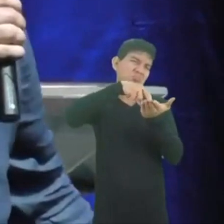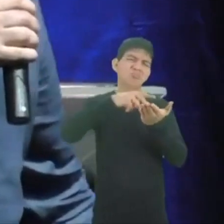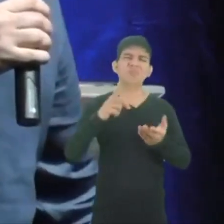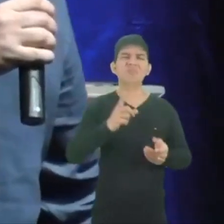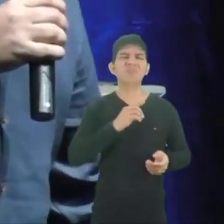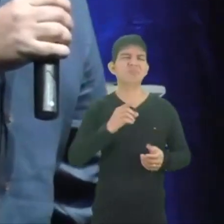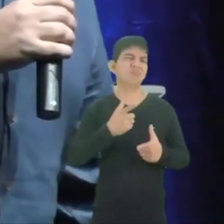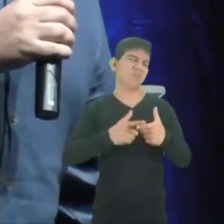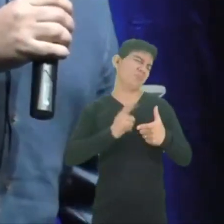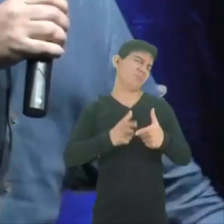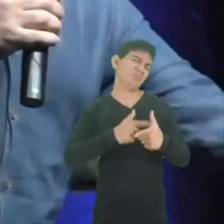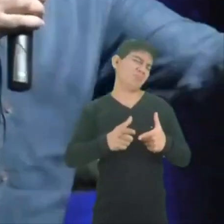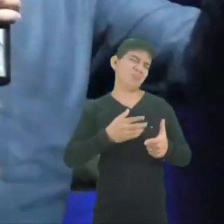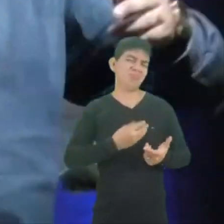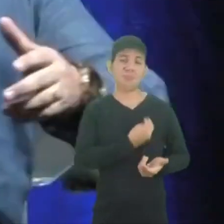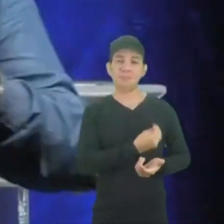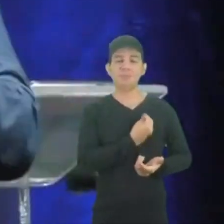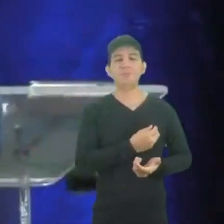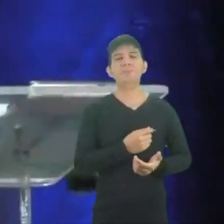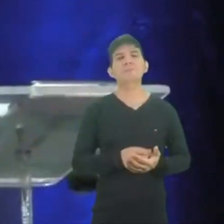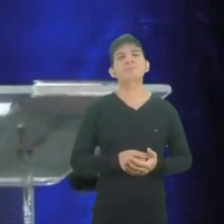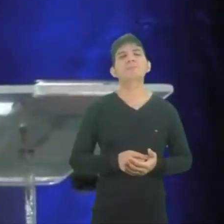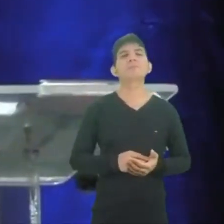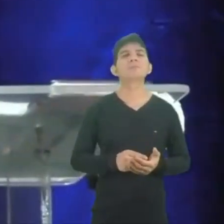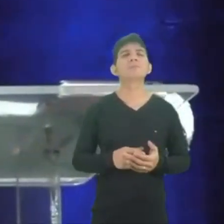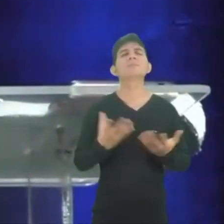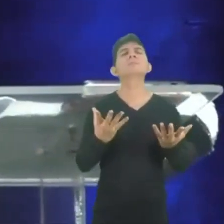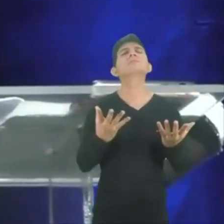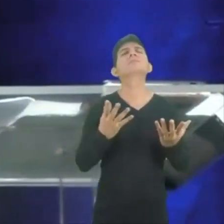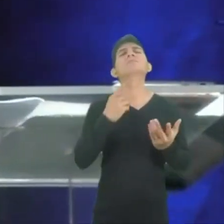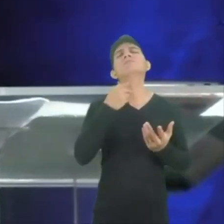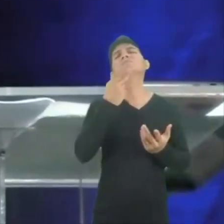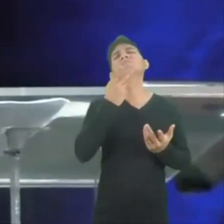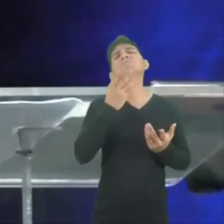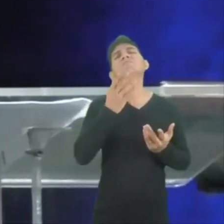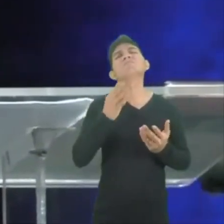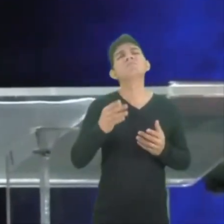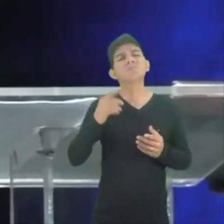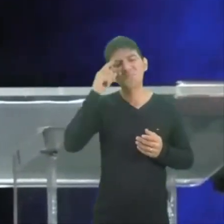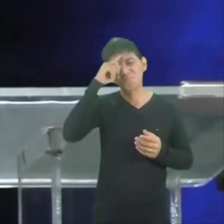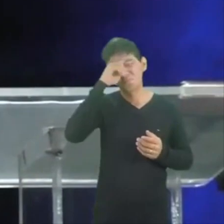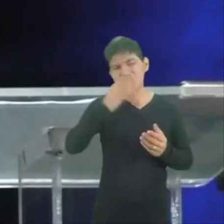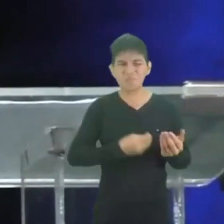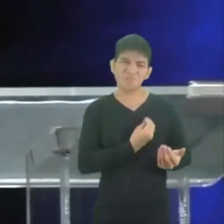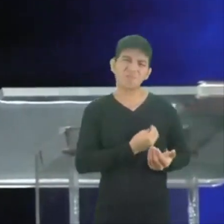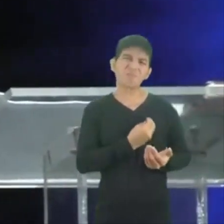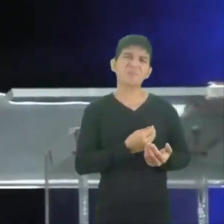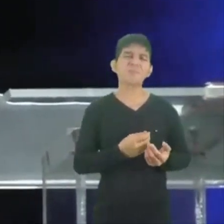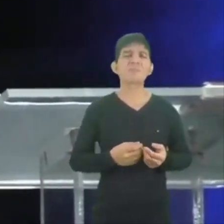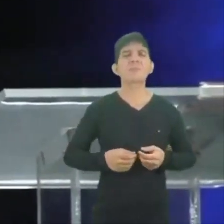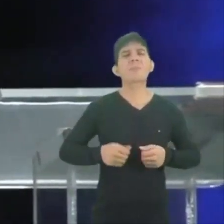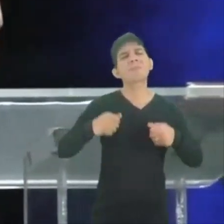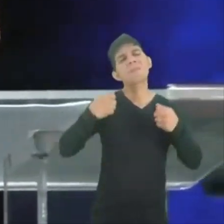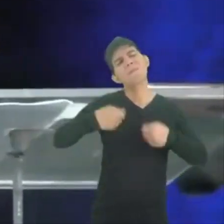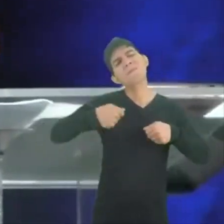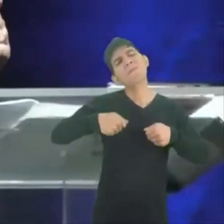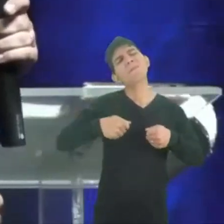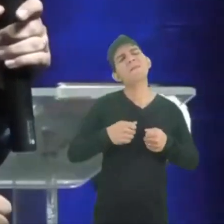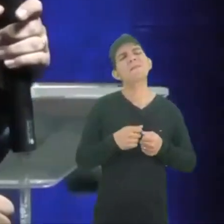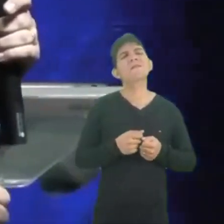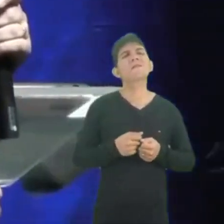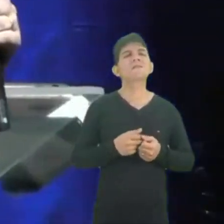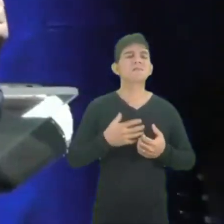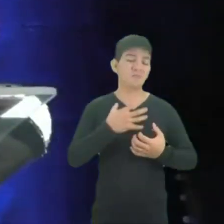vida. E quem disse que passar dificuldade na vida é passar necessidades, somente necessidades